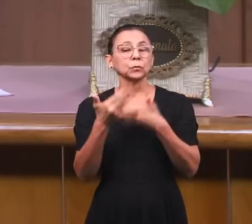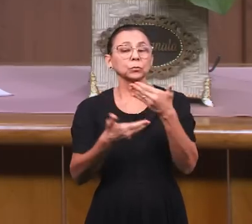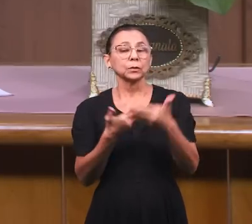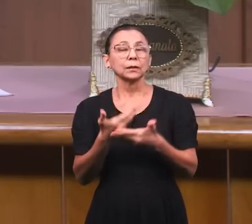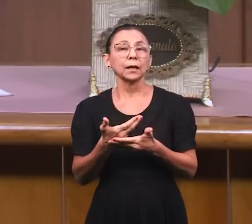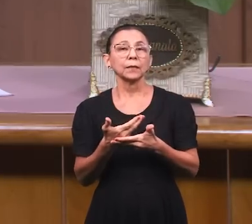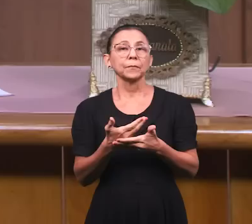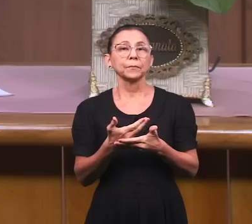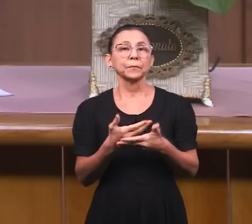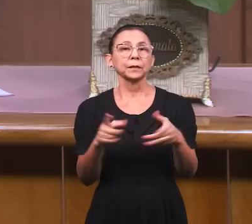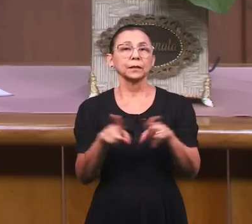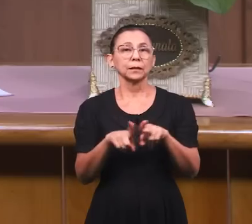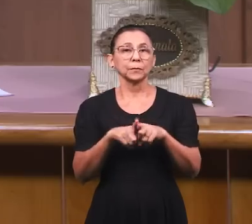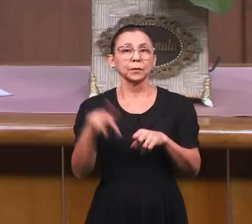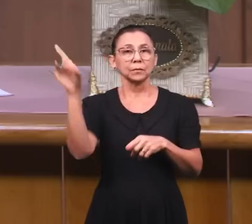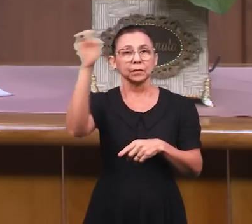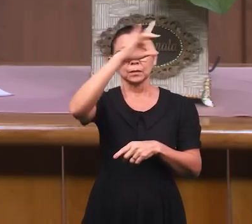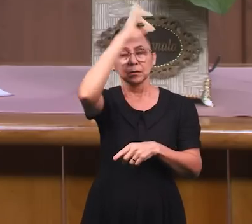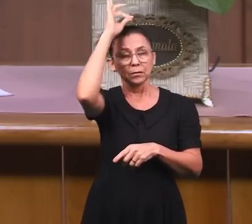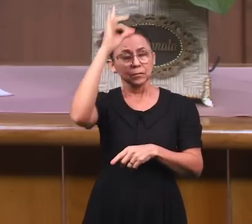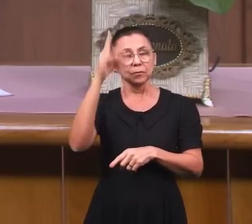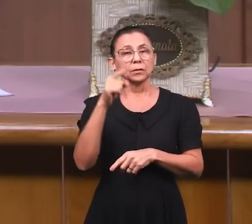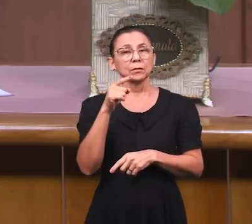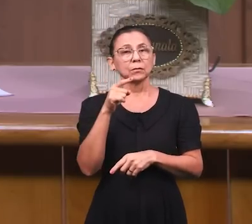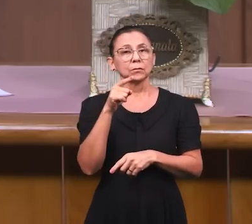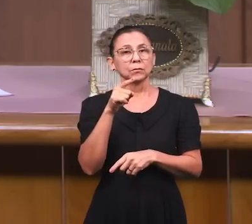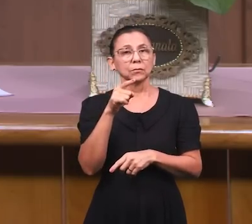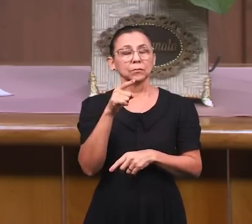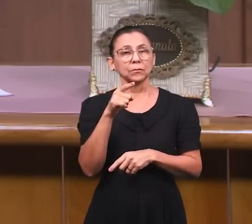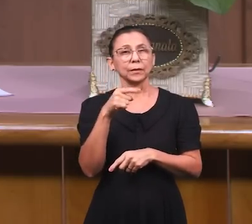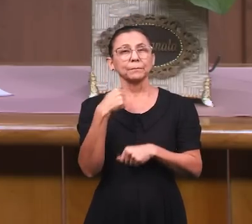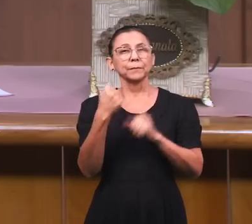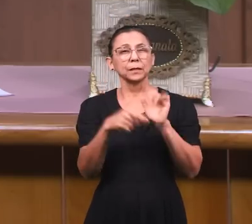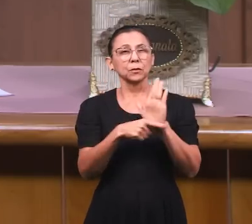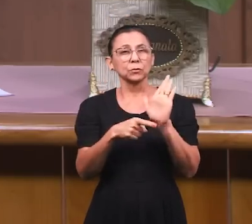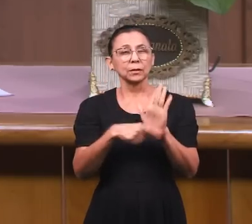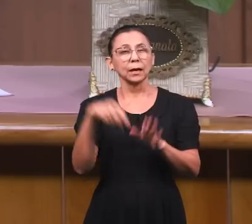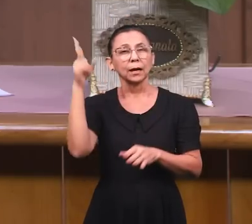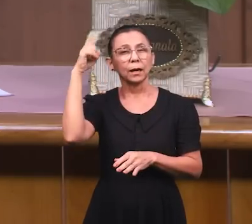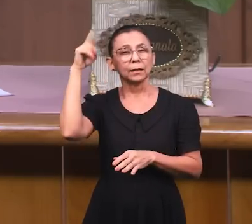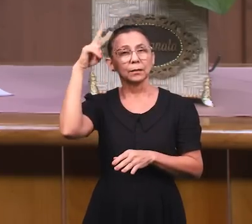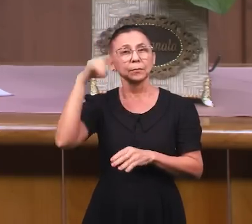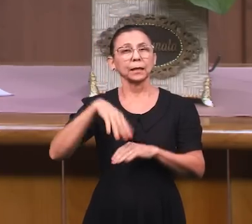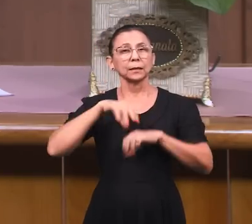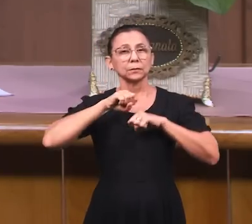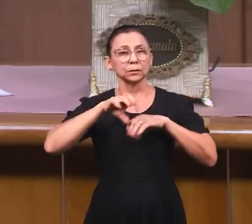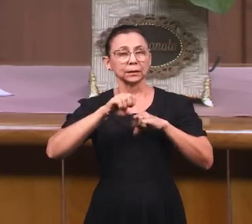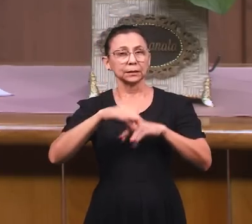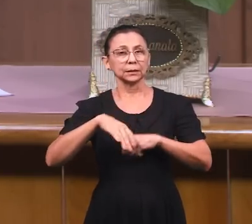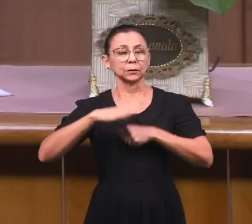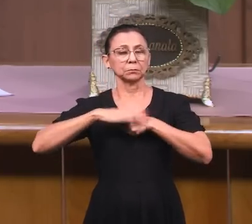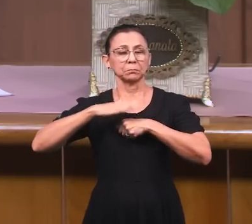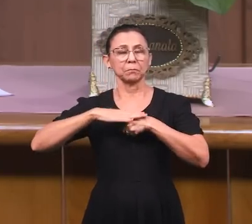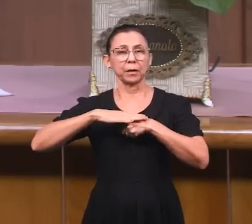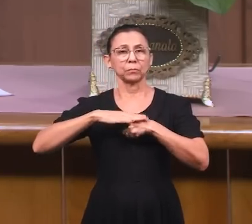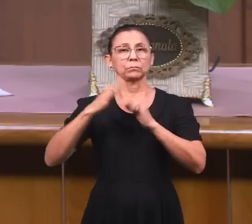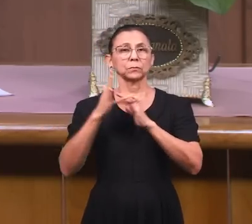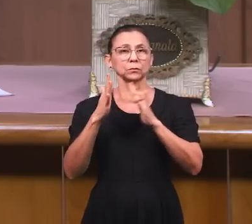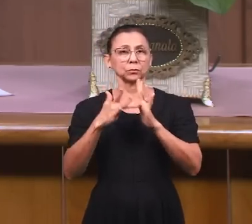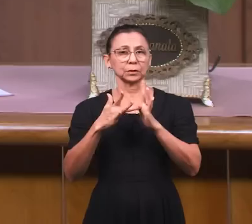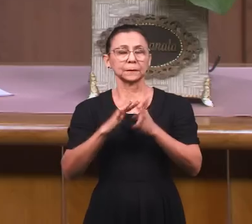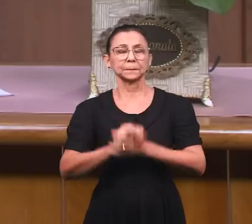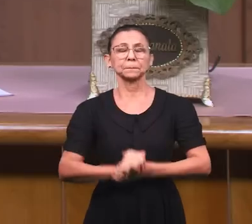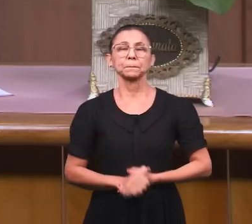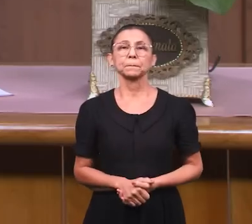minhas palavras. É o Espírito Santo que cuida da nossa vida. É o Espírito Santo que cuida da vida do homem. É Ele